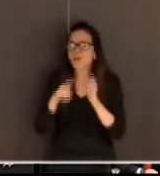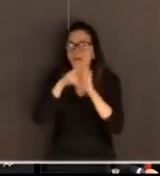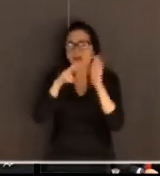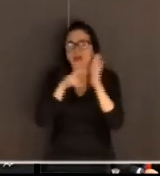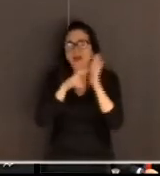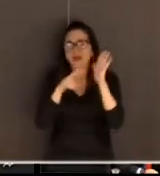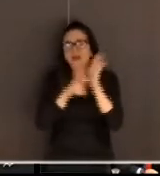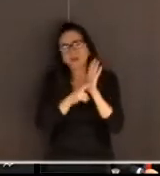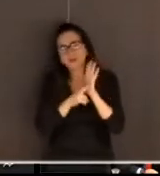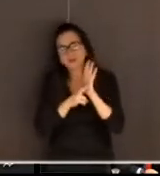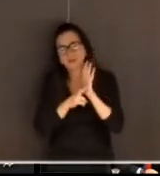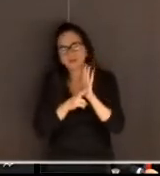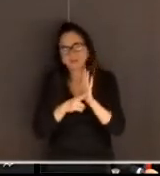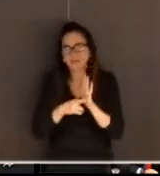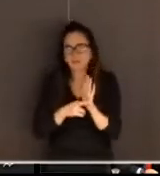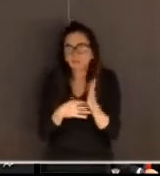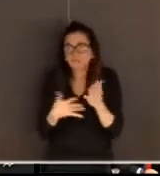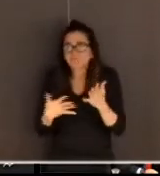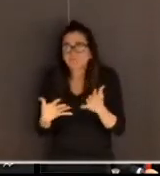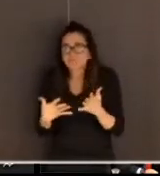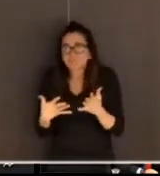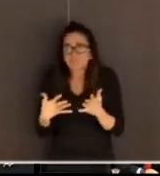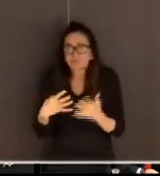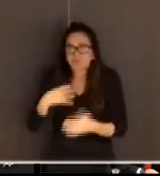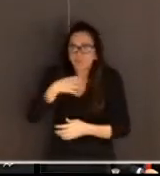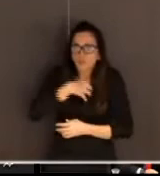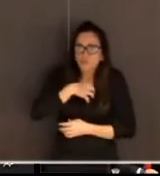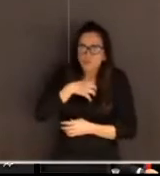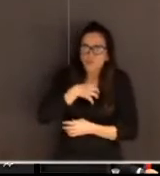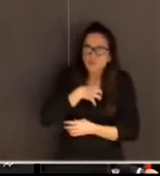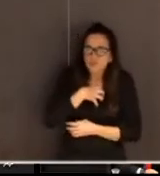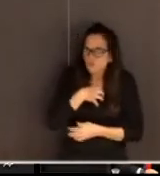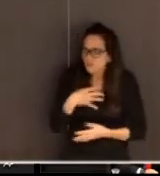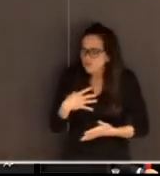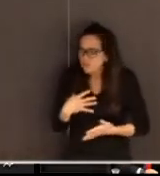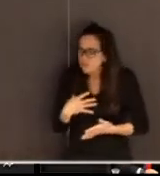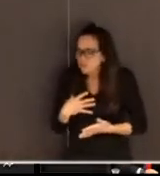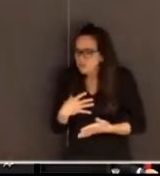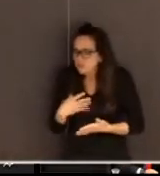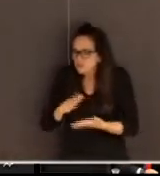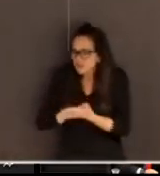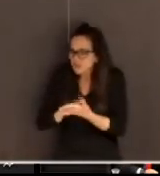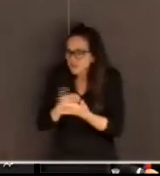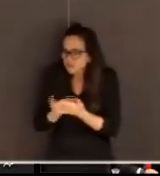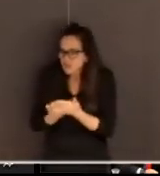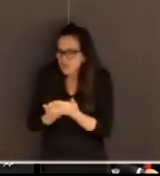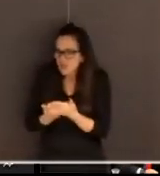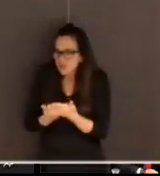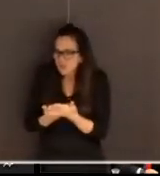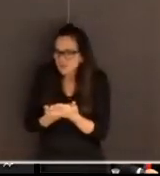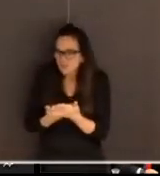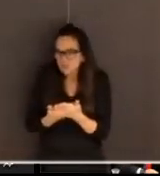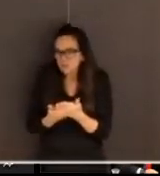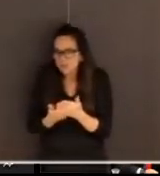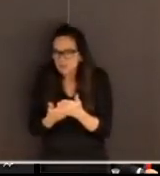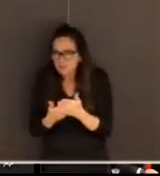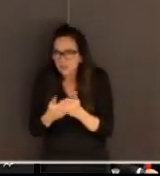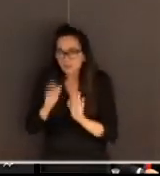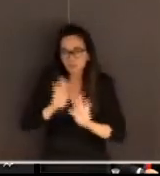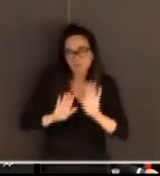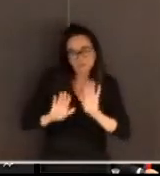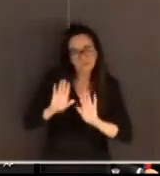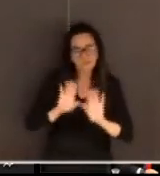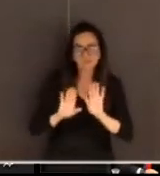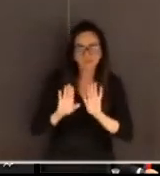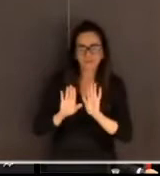hermenêutica? Dispositivos que excepcionam devem ser interpretados de forma restritiva. Qual é a consequência